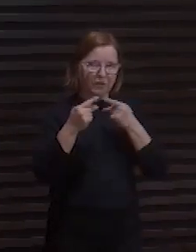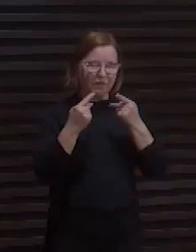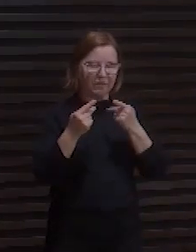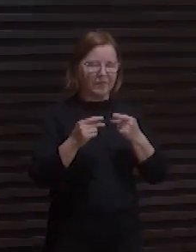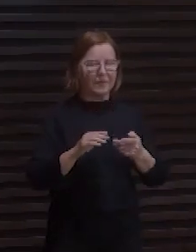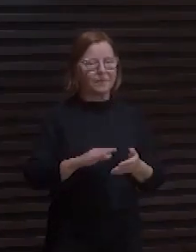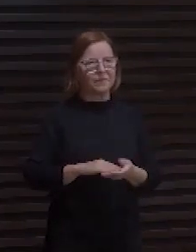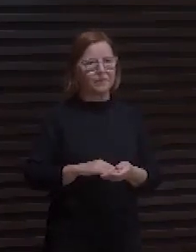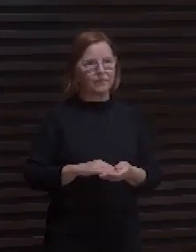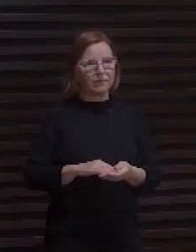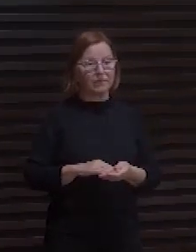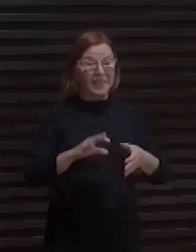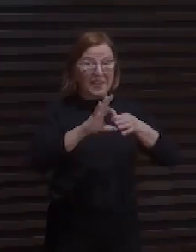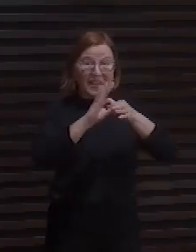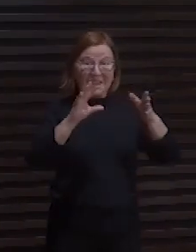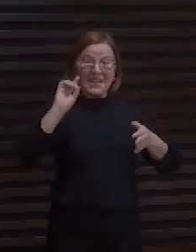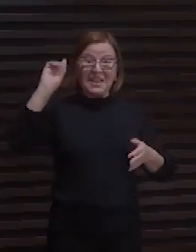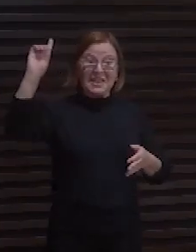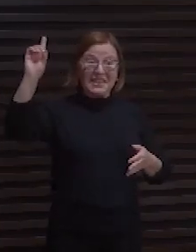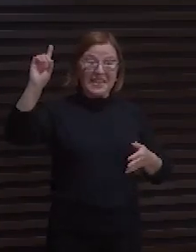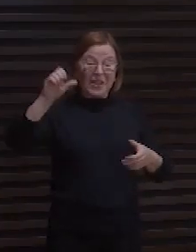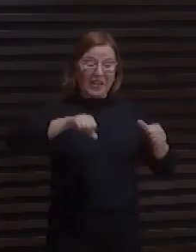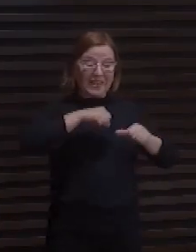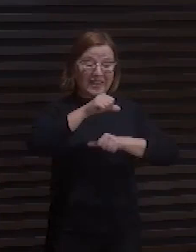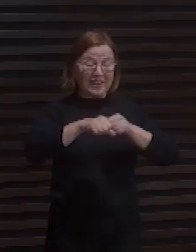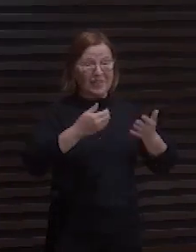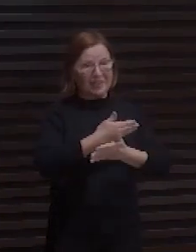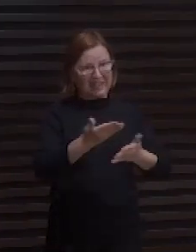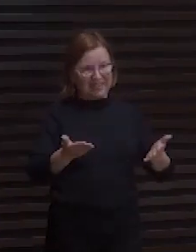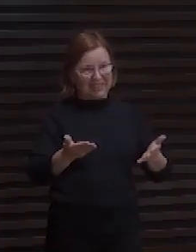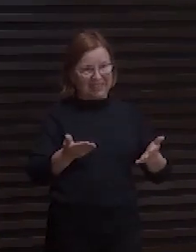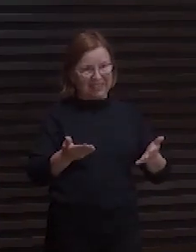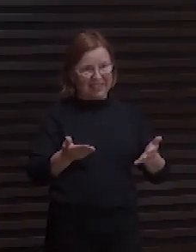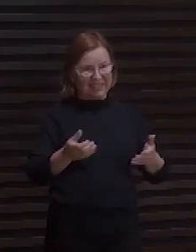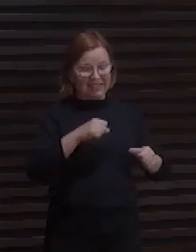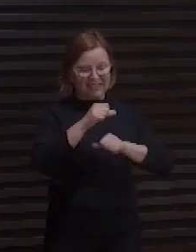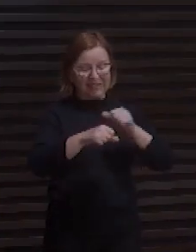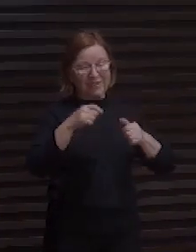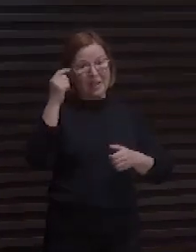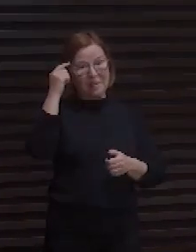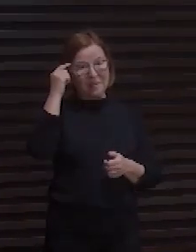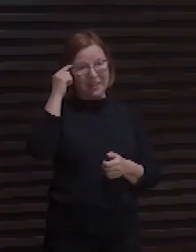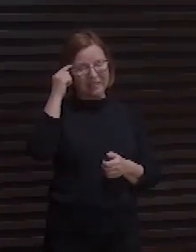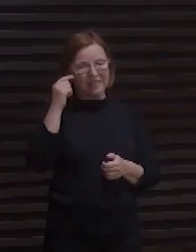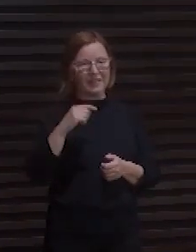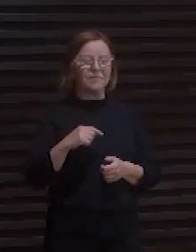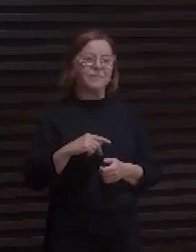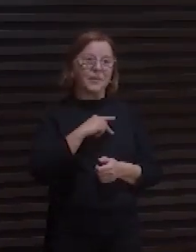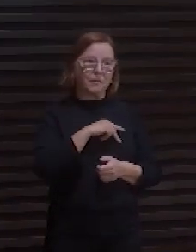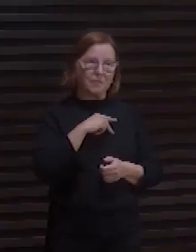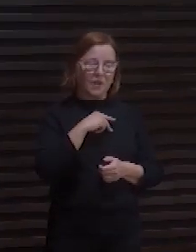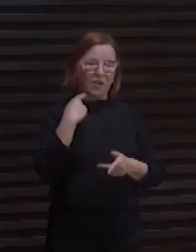seguinte expressão: deixem que Deus os transforme pela renovação da mente. Paulo está afirmando que mesmo no processo